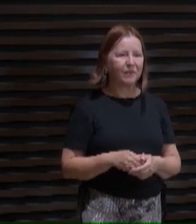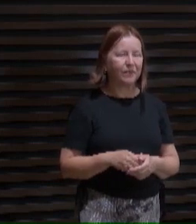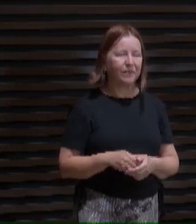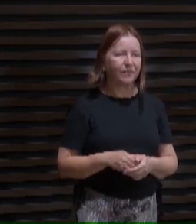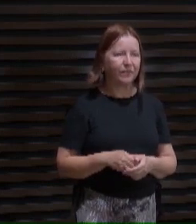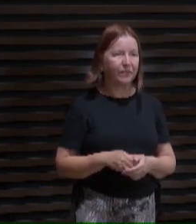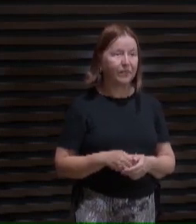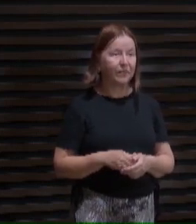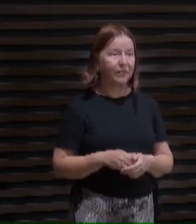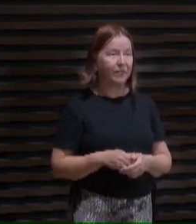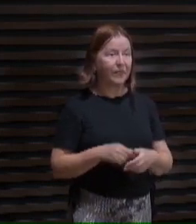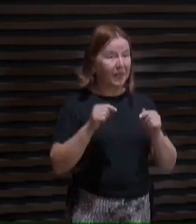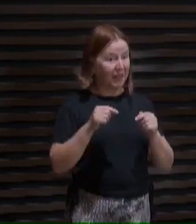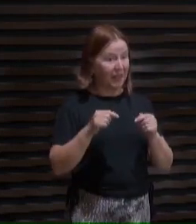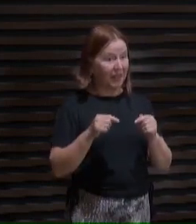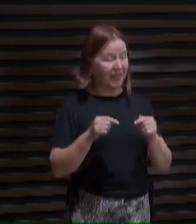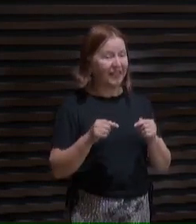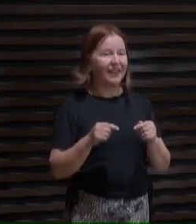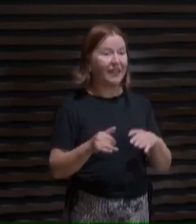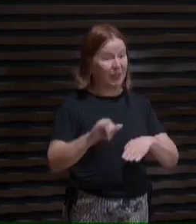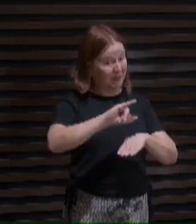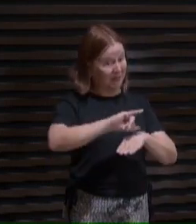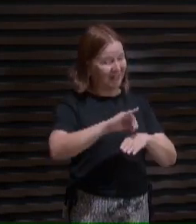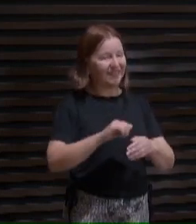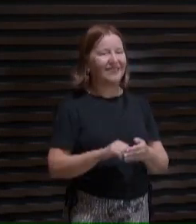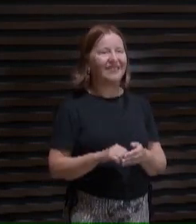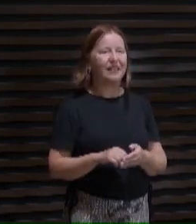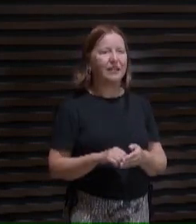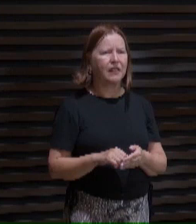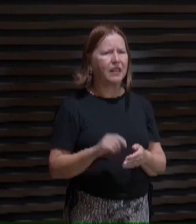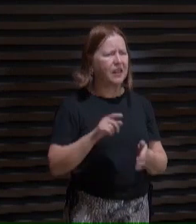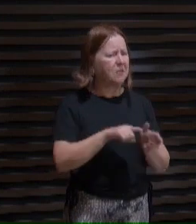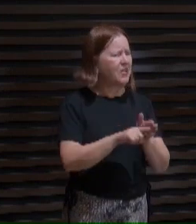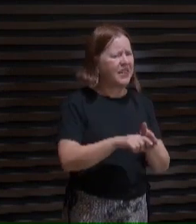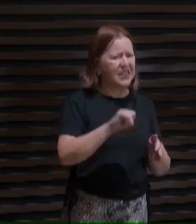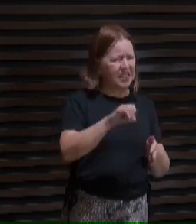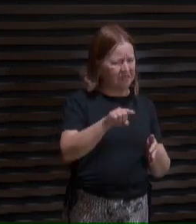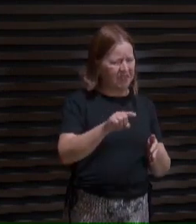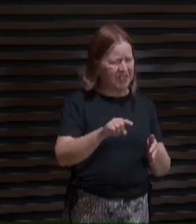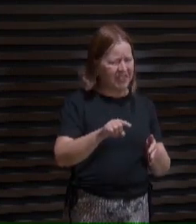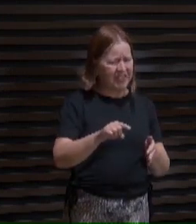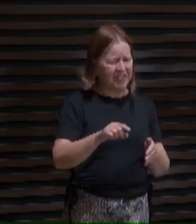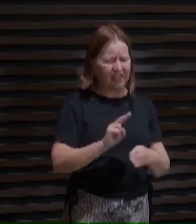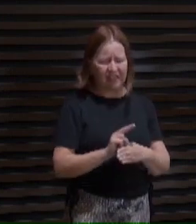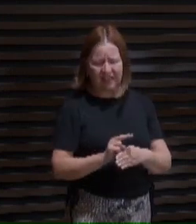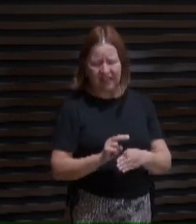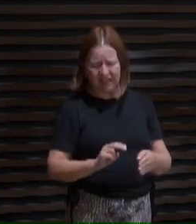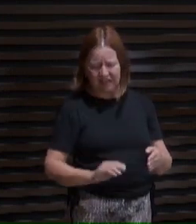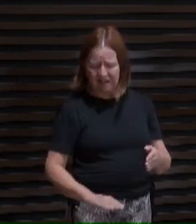Aqui está o cerne da questão. Eu não estou perguntando se você foi criado desde pequenininho na igreja. Tem muita gente